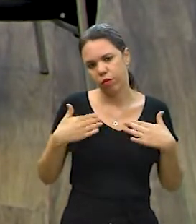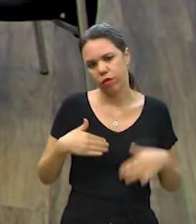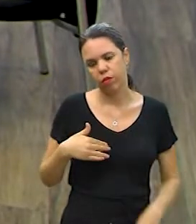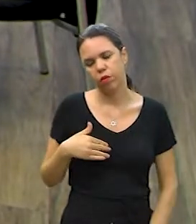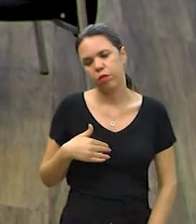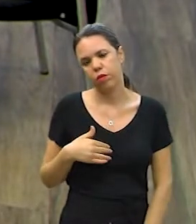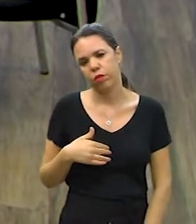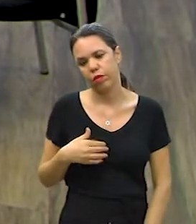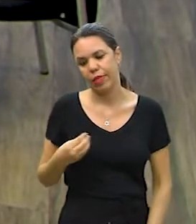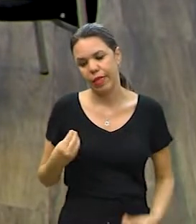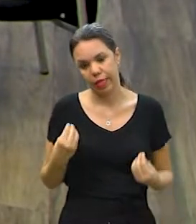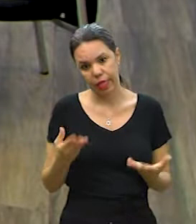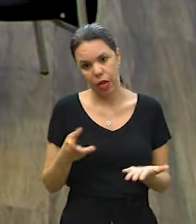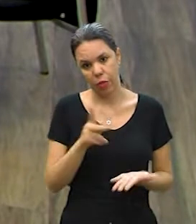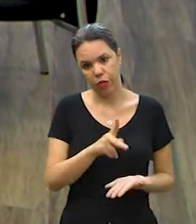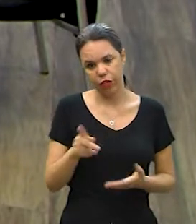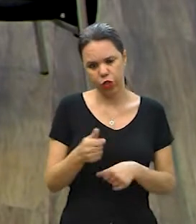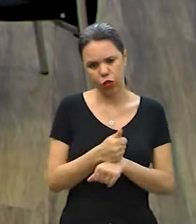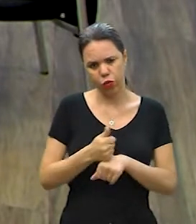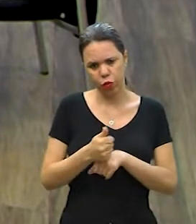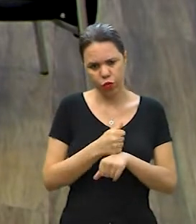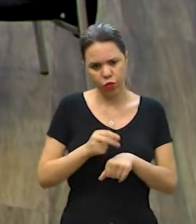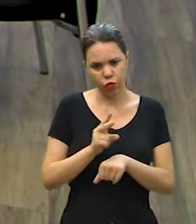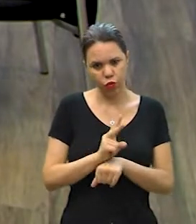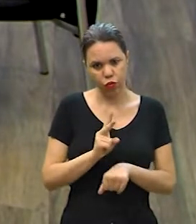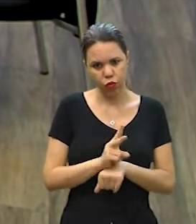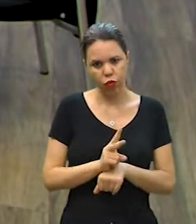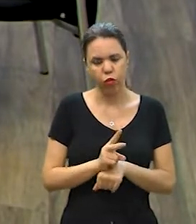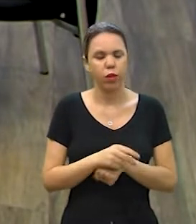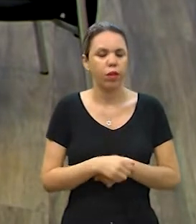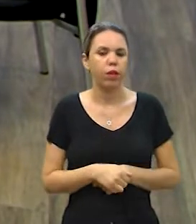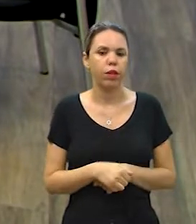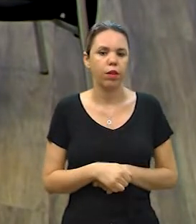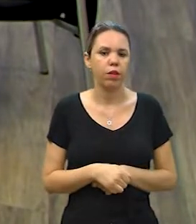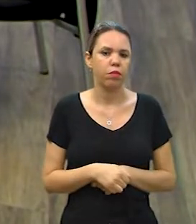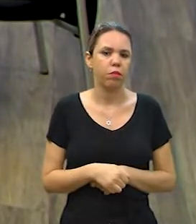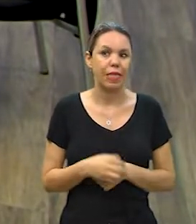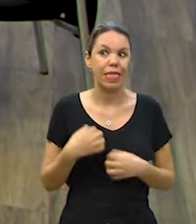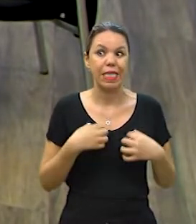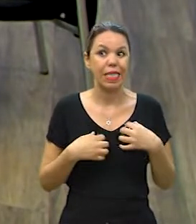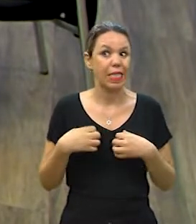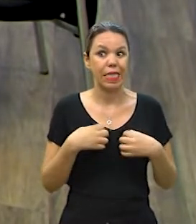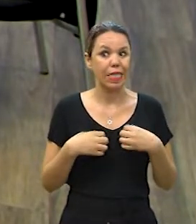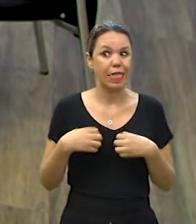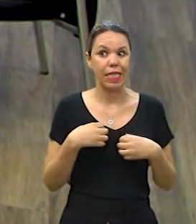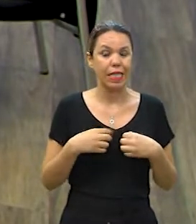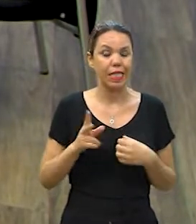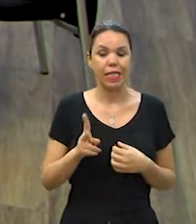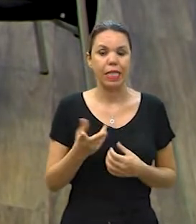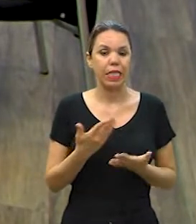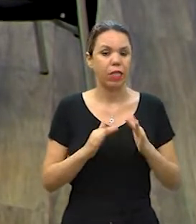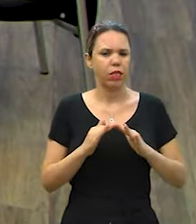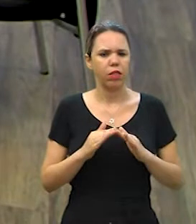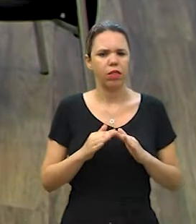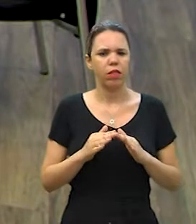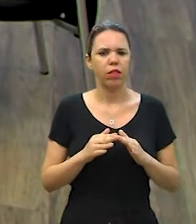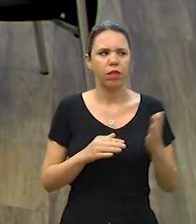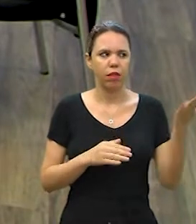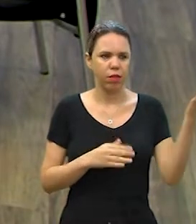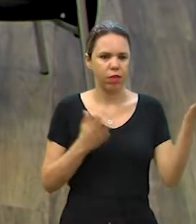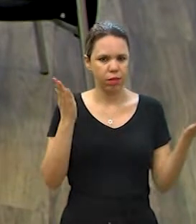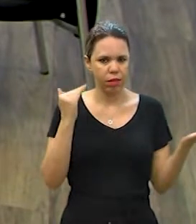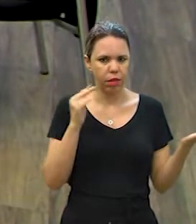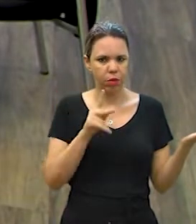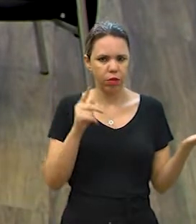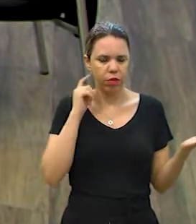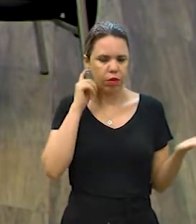vamos garantir para ela um professor auxiliar e um cuidador. Mas no desespero, porque é sempre escola, a Solange sabe, o